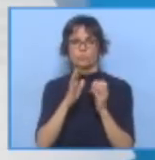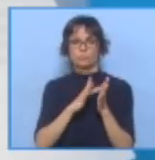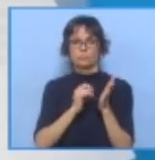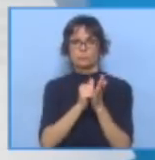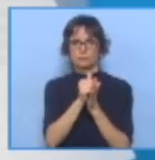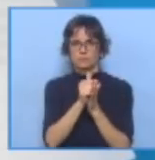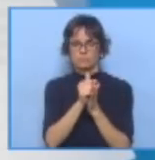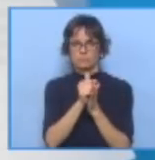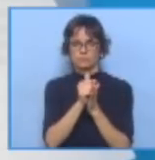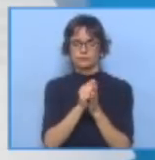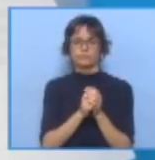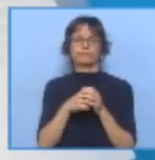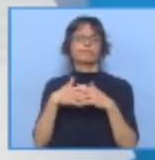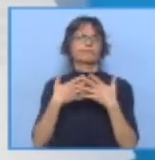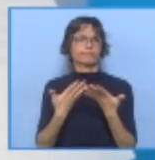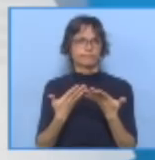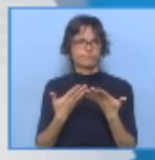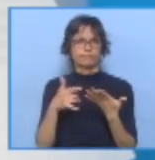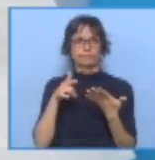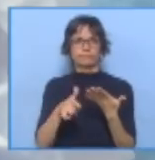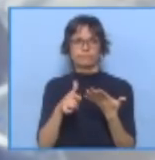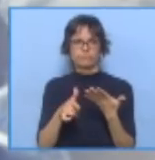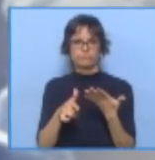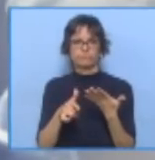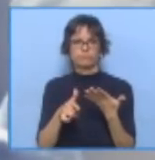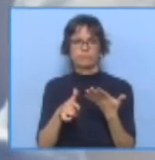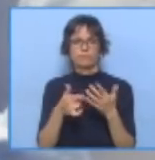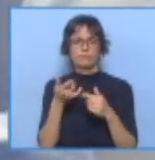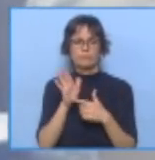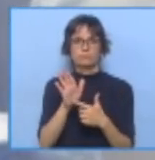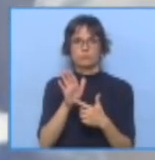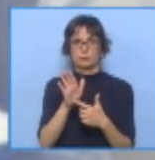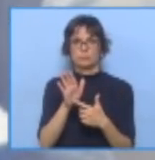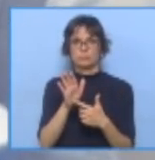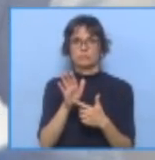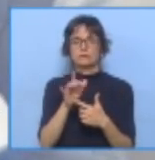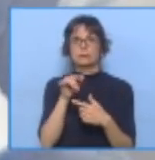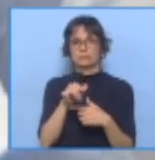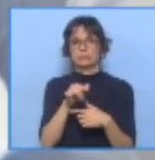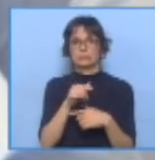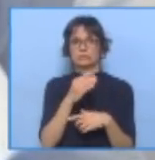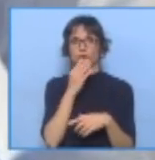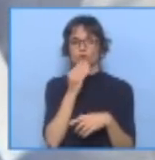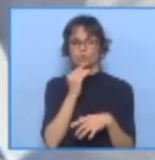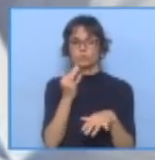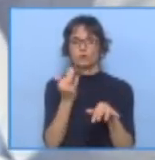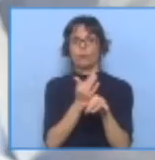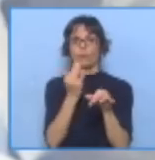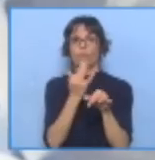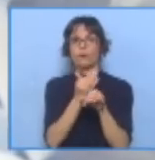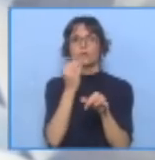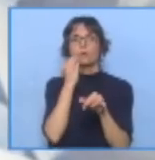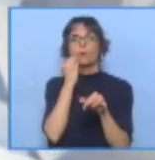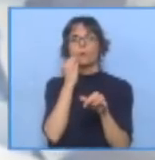os israelitas chegaram à terra e tiveram uma preocupação, mas é para mostrar também que a primazia do judeu na sua celebração